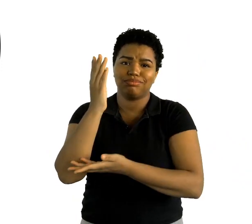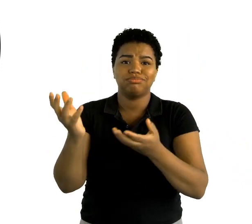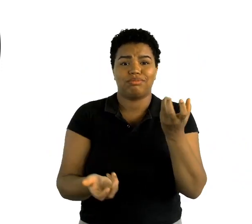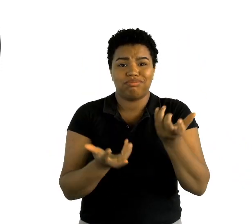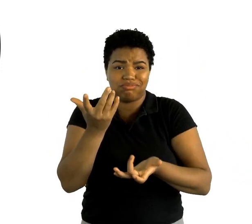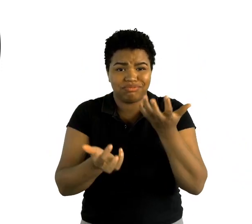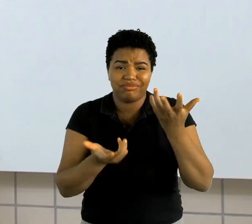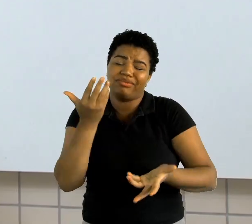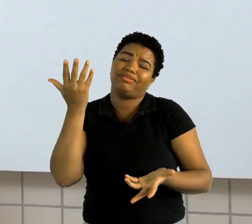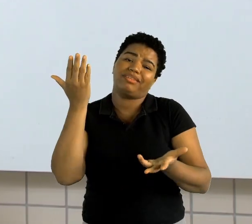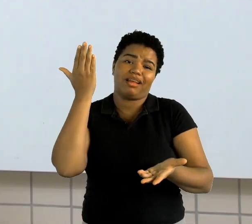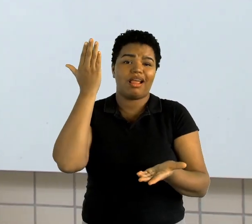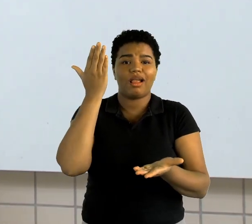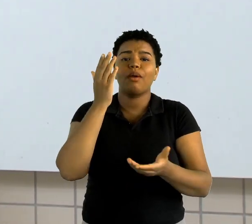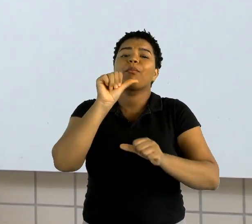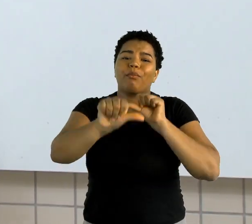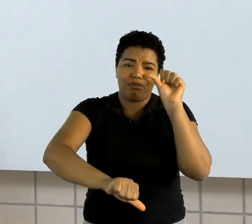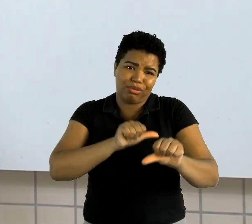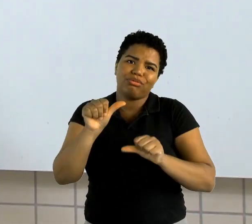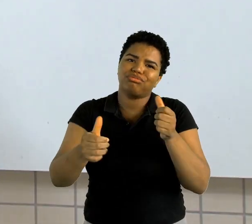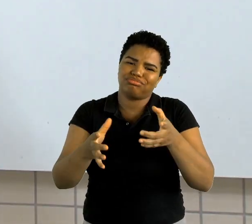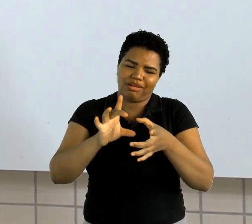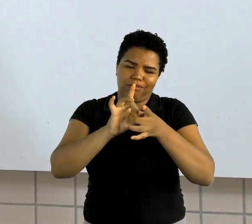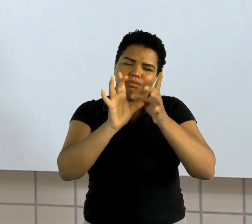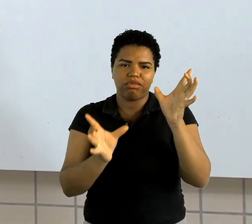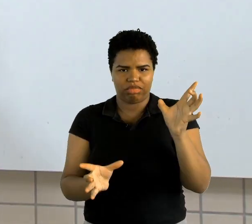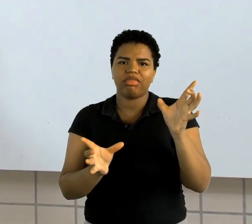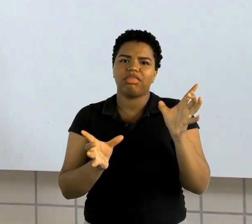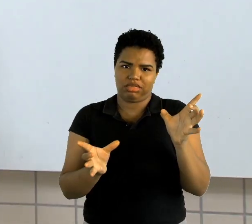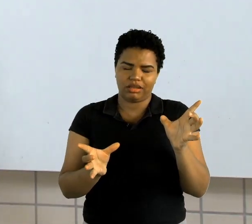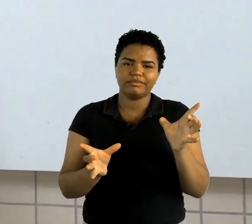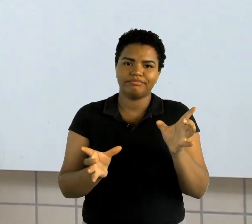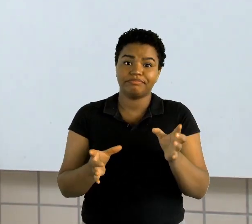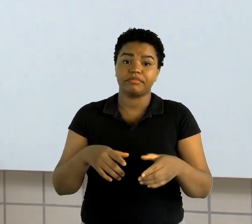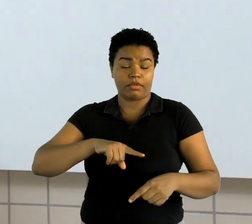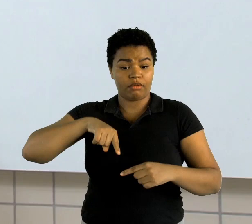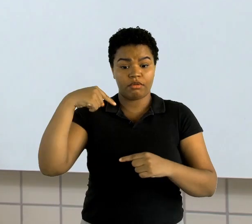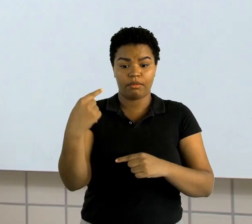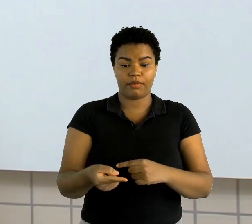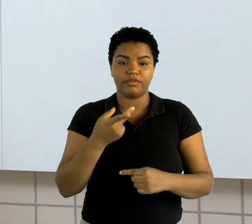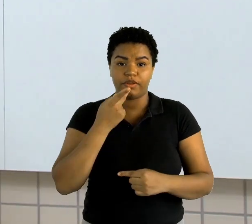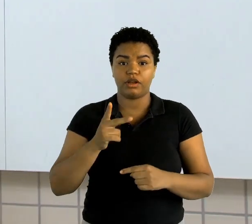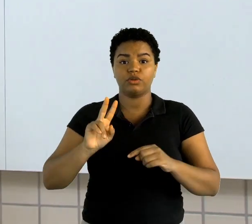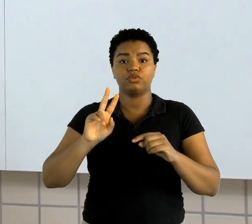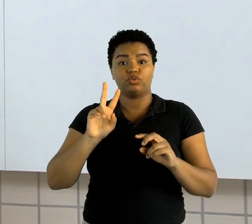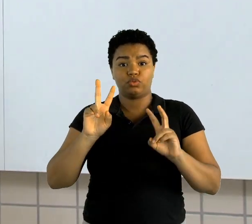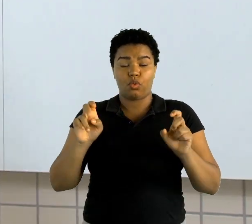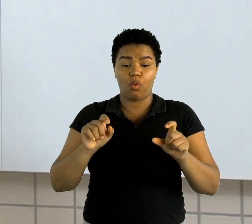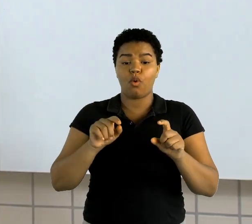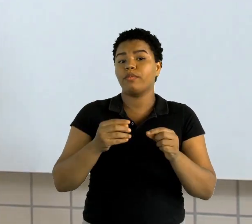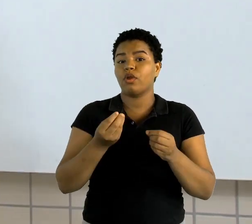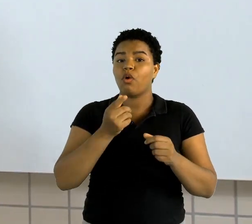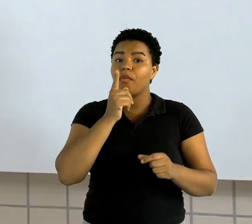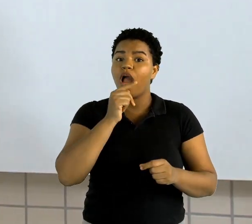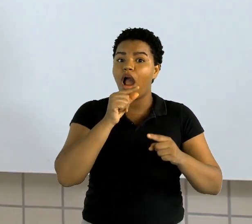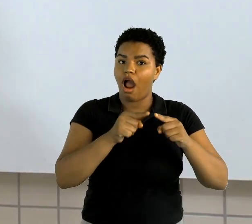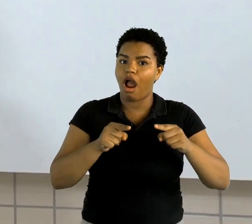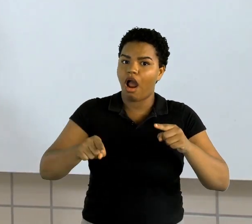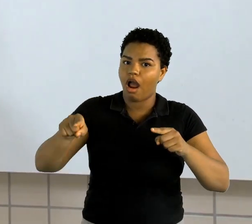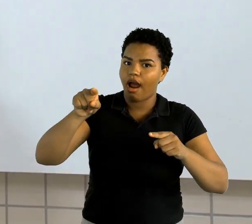Aí altera essa integração. Depois, nós falamos do ciclo da água. Só